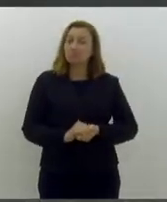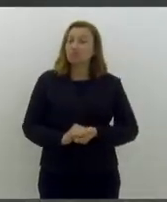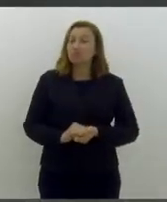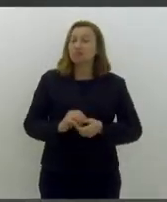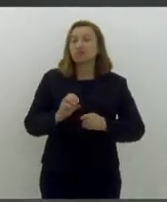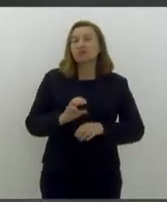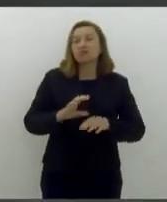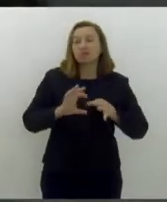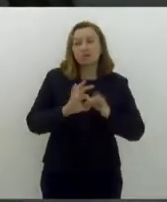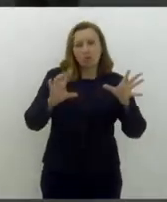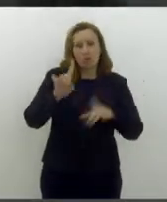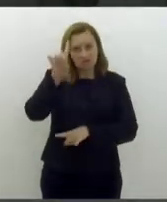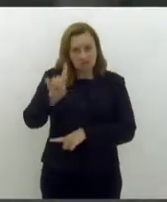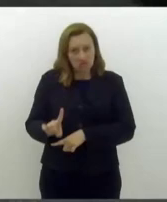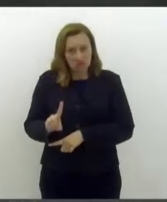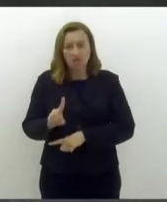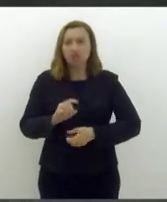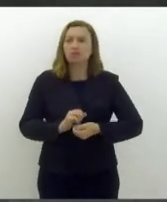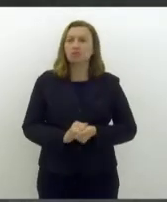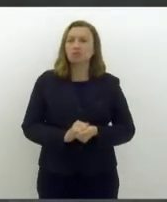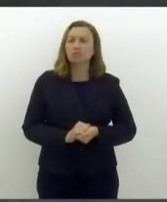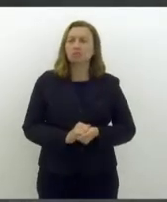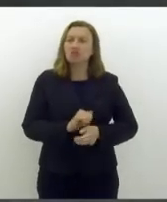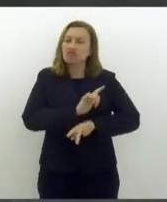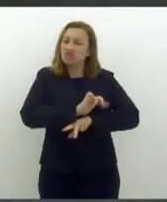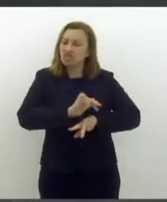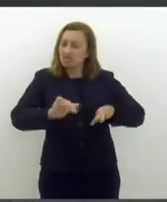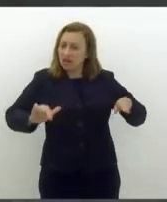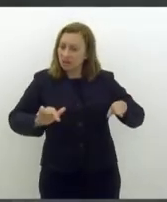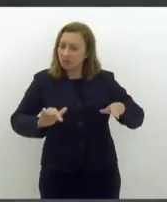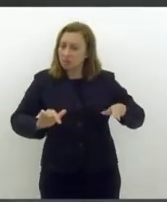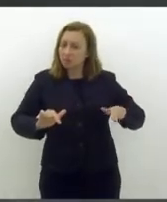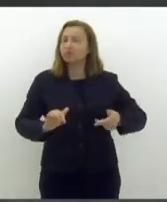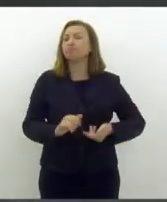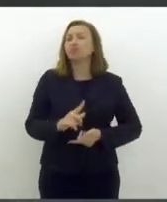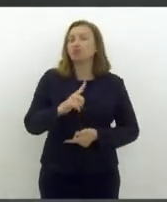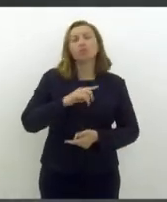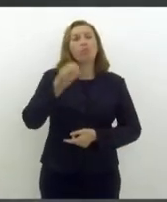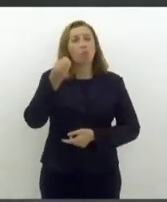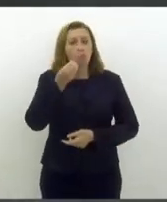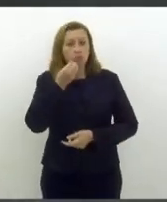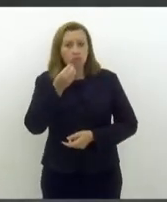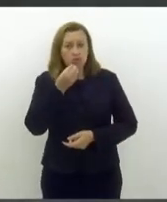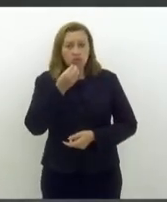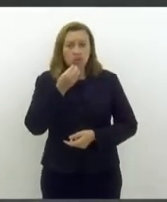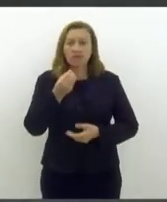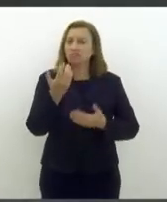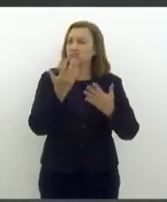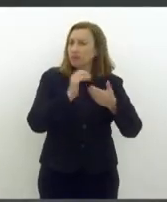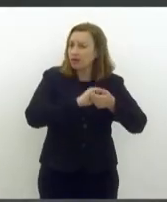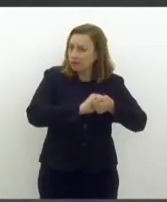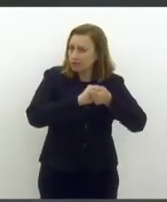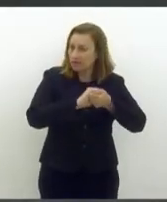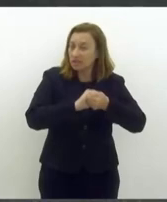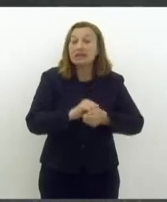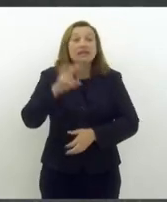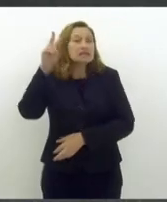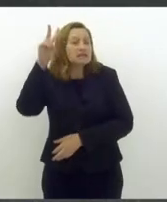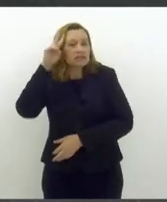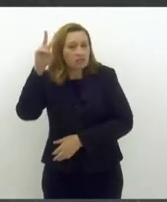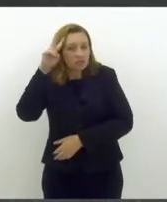e um desembargador absolutamente plural tivemos oportunidade de cumprimentá-lo na